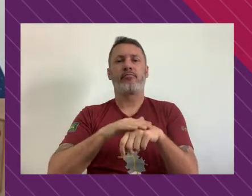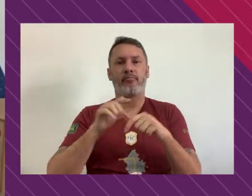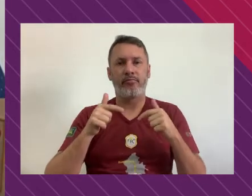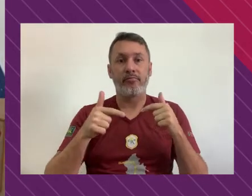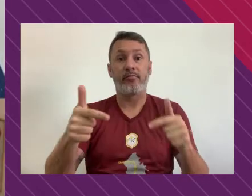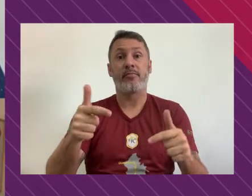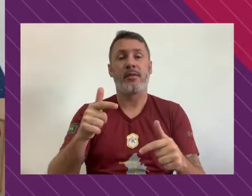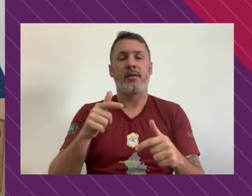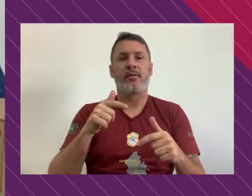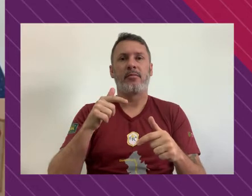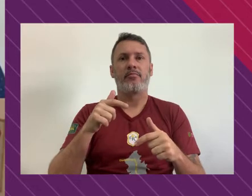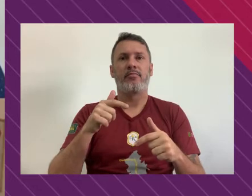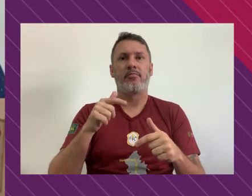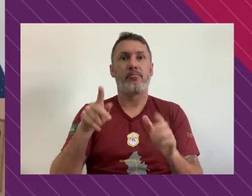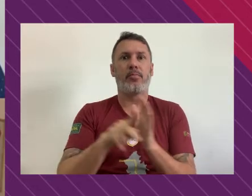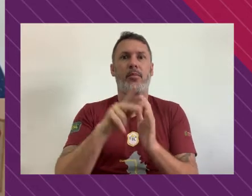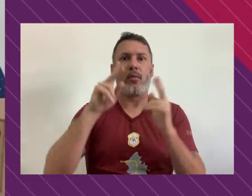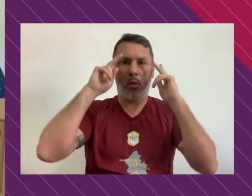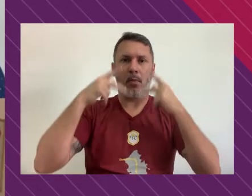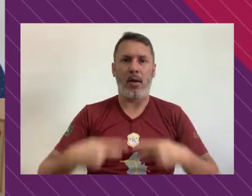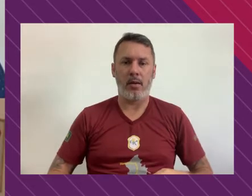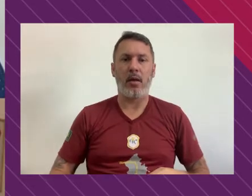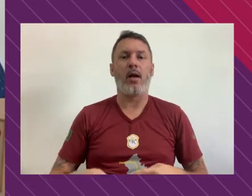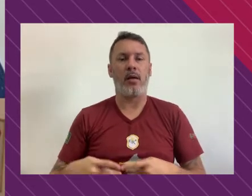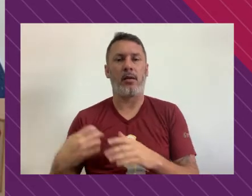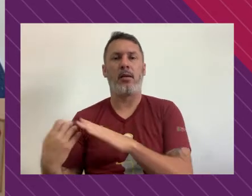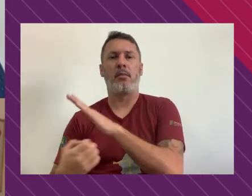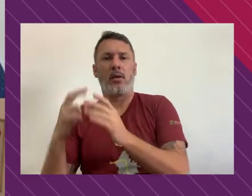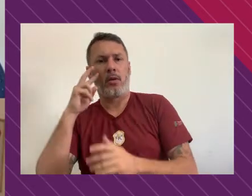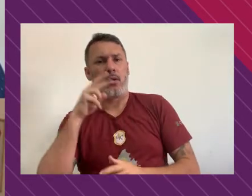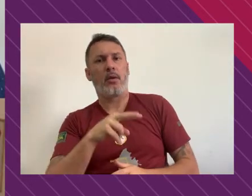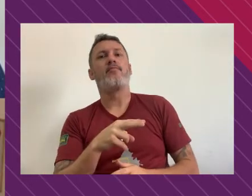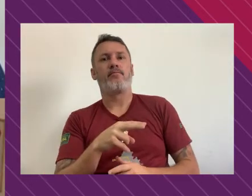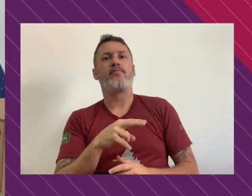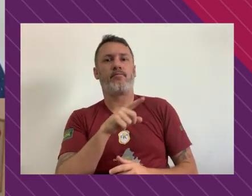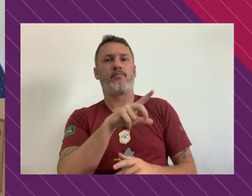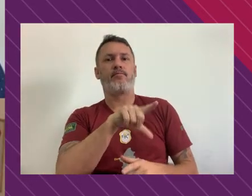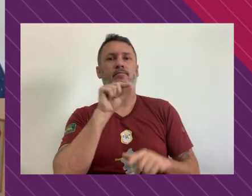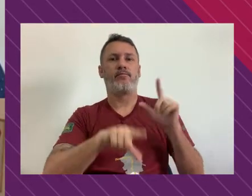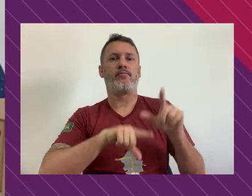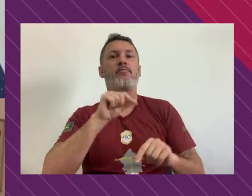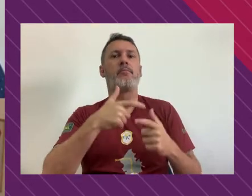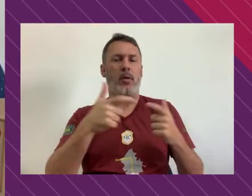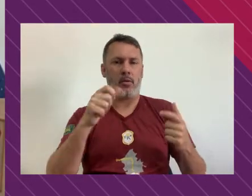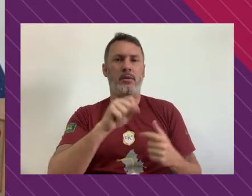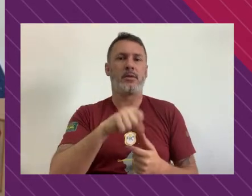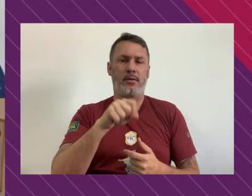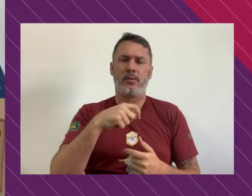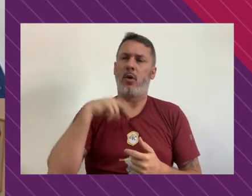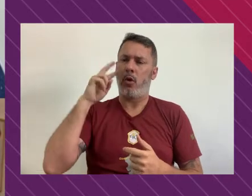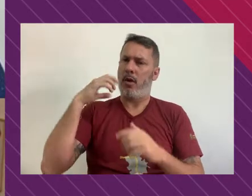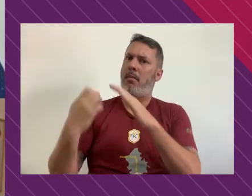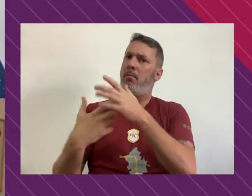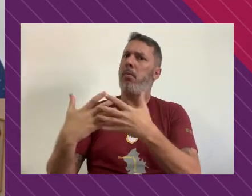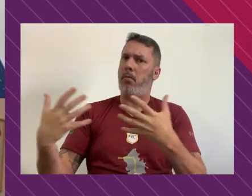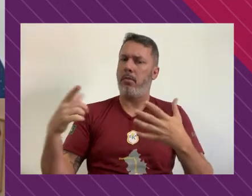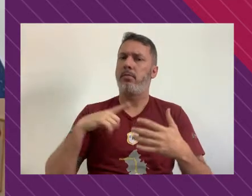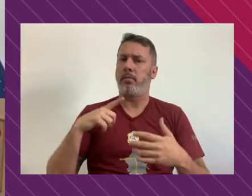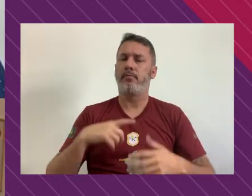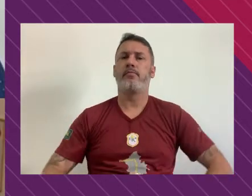humanas. Isso passa a ser um diferencial muito grande de profissionais. A gente vê nas empresas, vamos pegar um exemplo aí